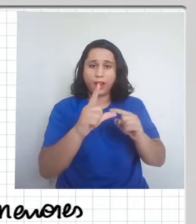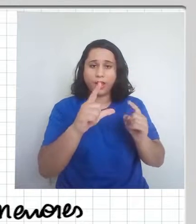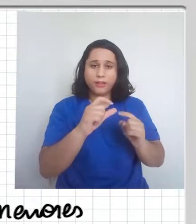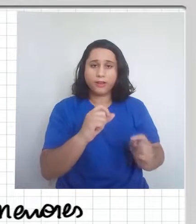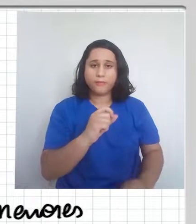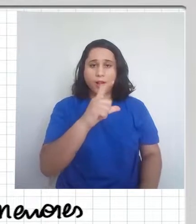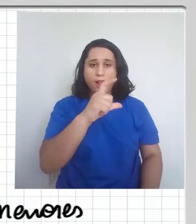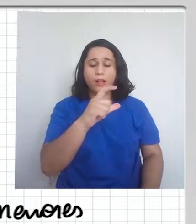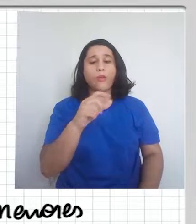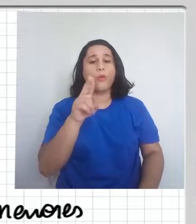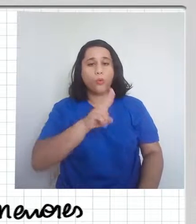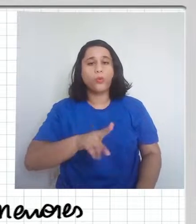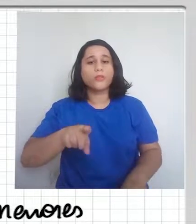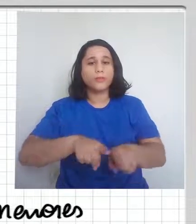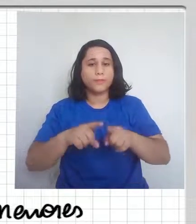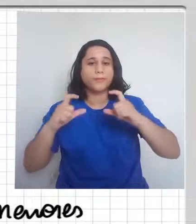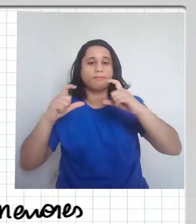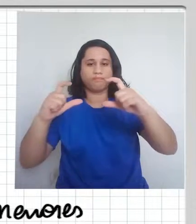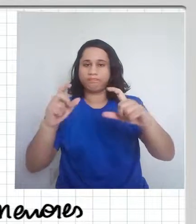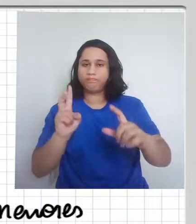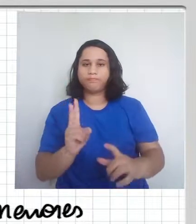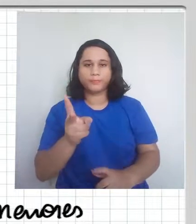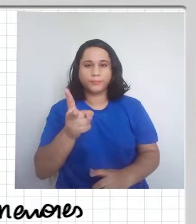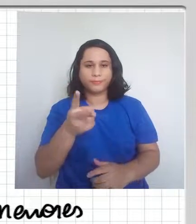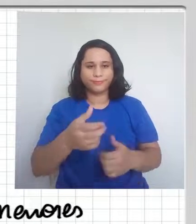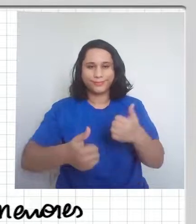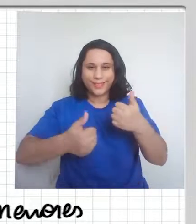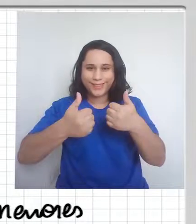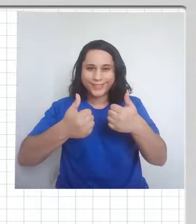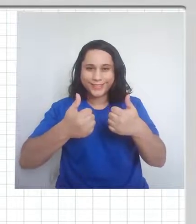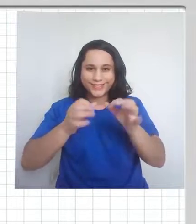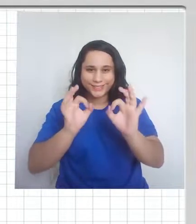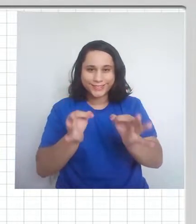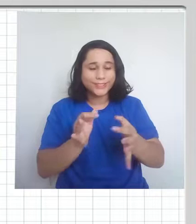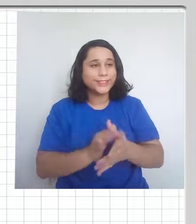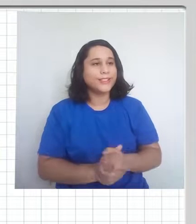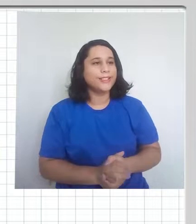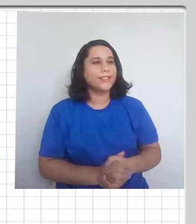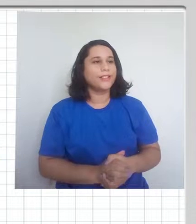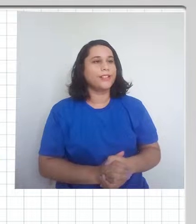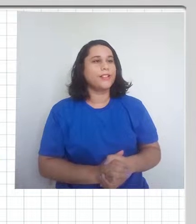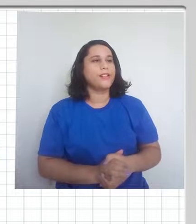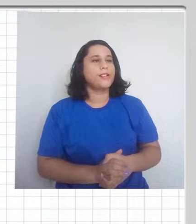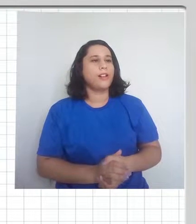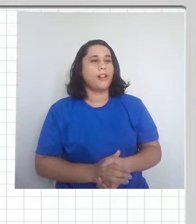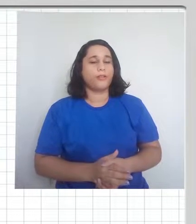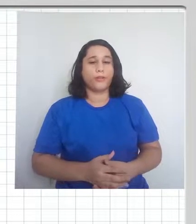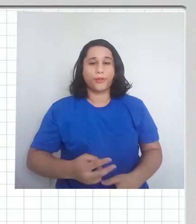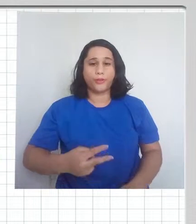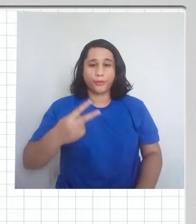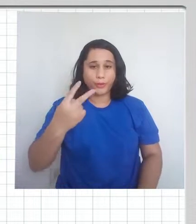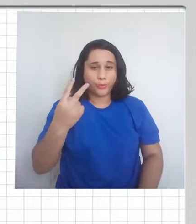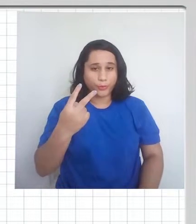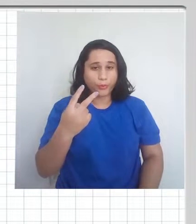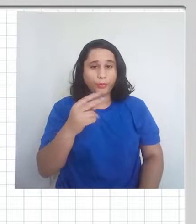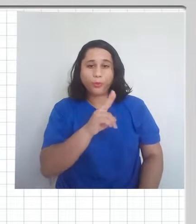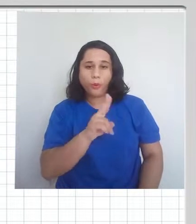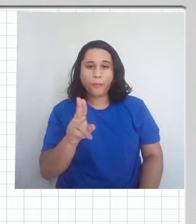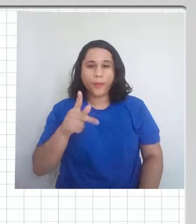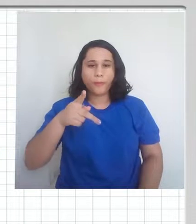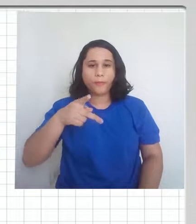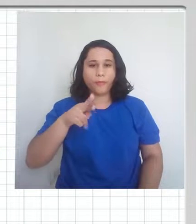Sempre também entre chaves. Tá joia? Agora, a segunda representação é chamada